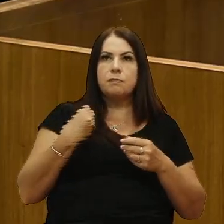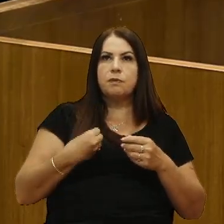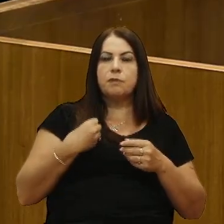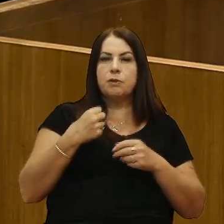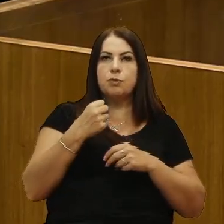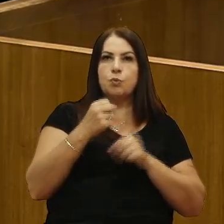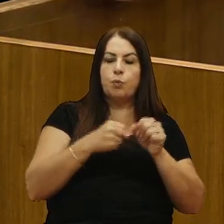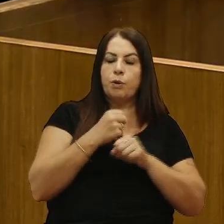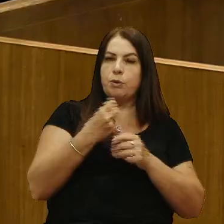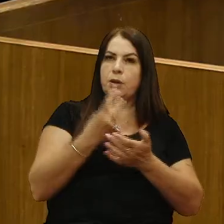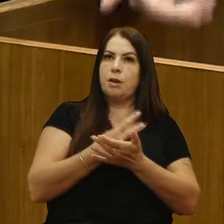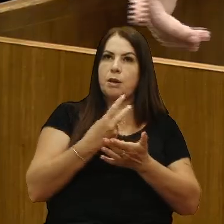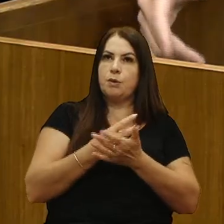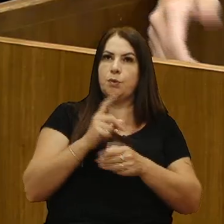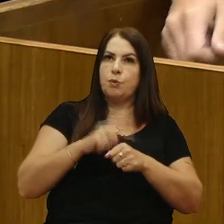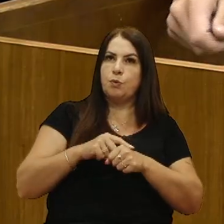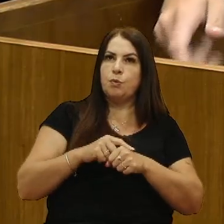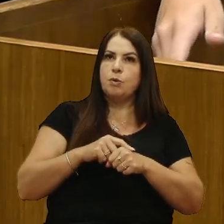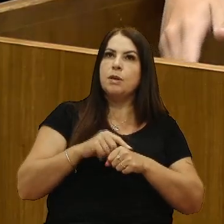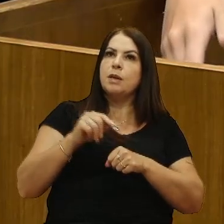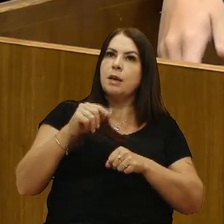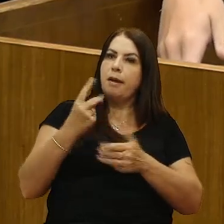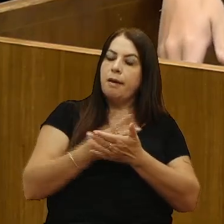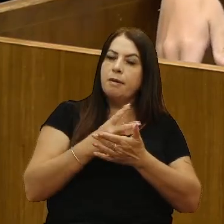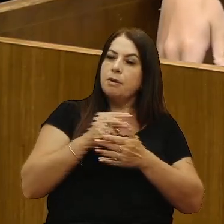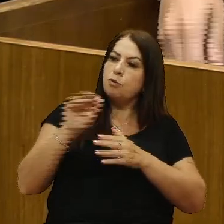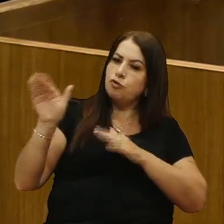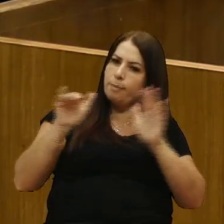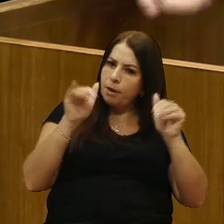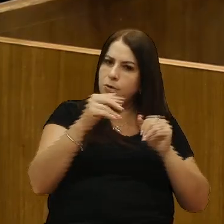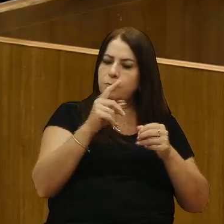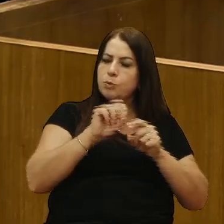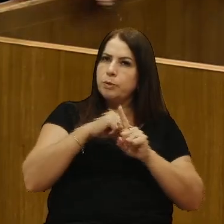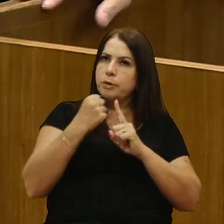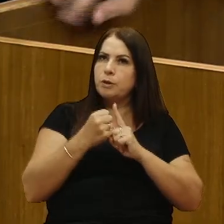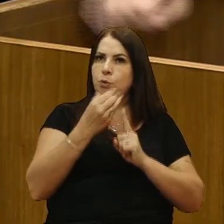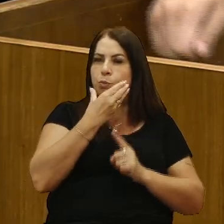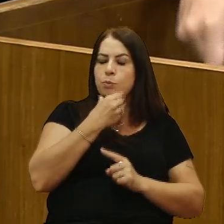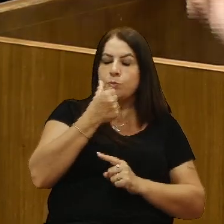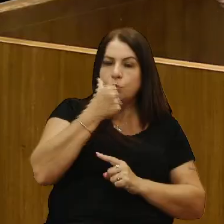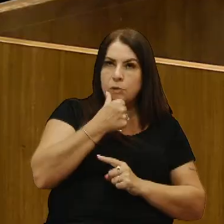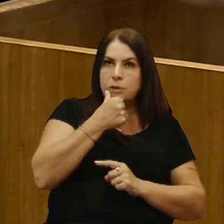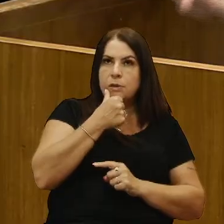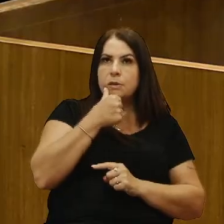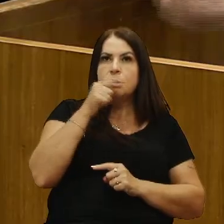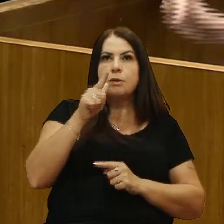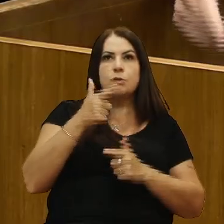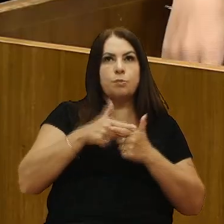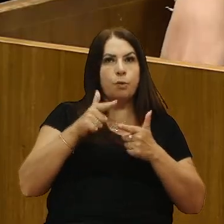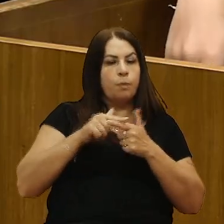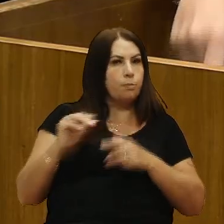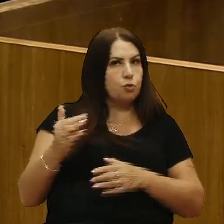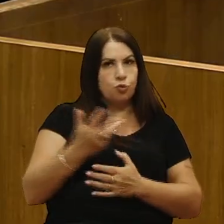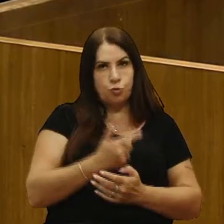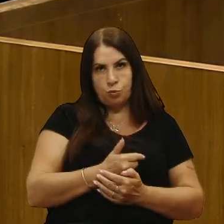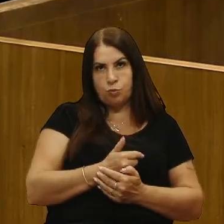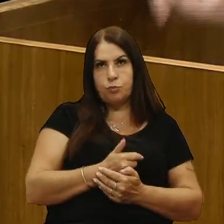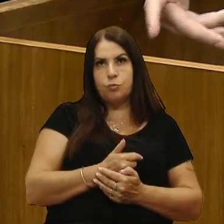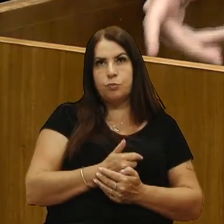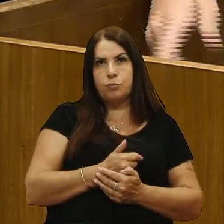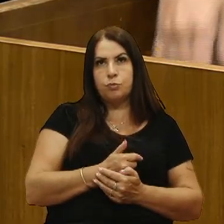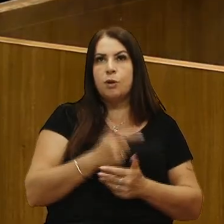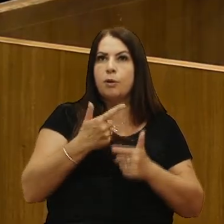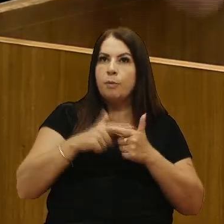na hora errada, e ele fez um chamado para a sociedade, né, aos homens e às mulheres, que isso é um problema de todos, é um problema